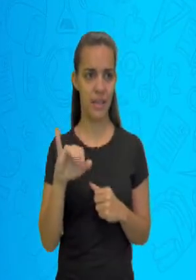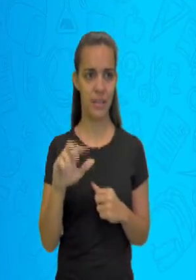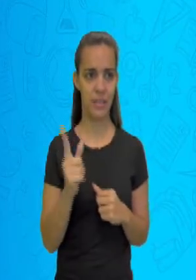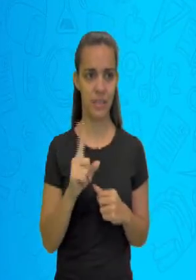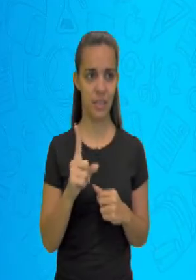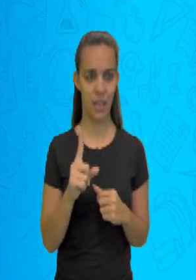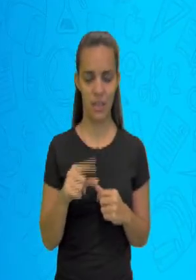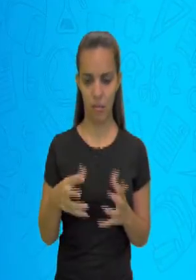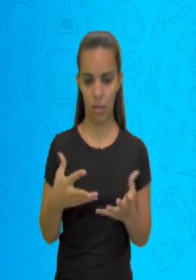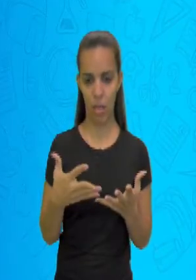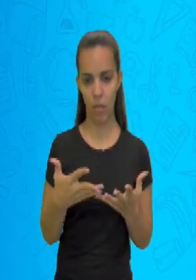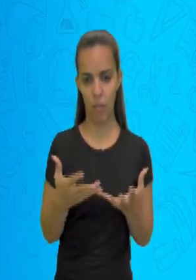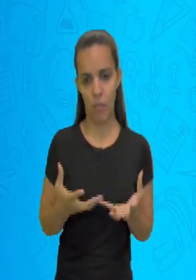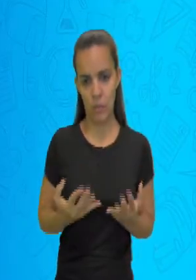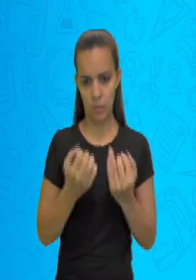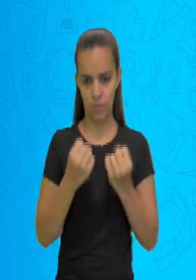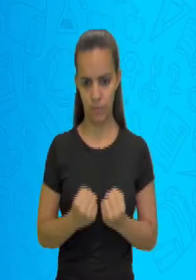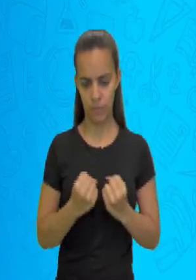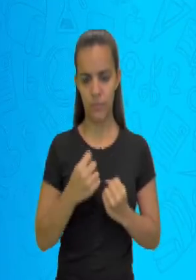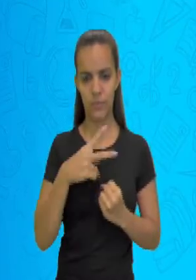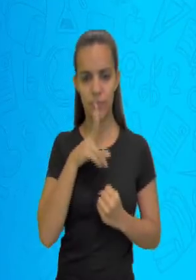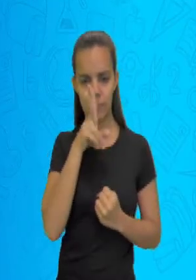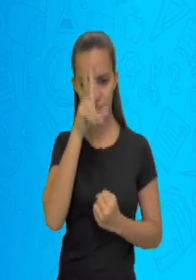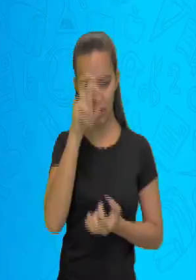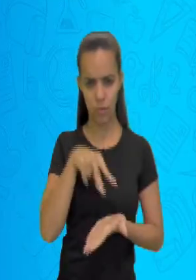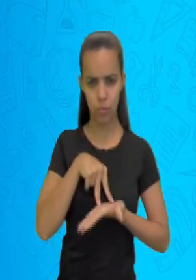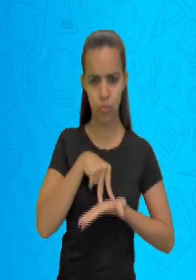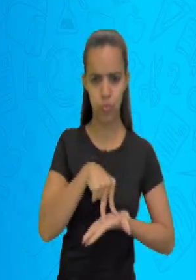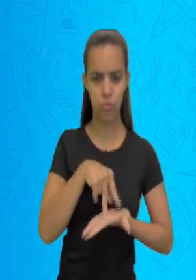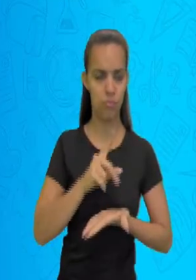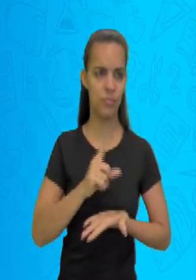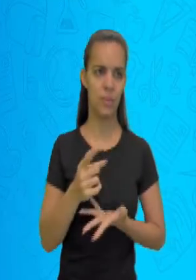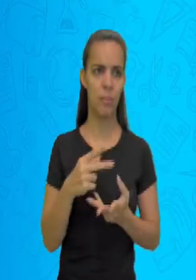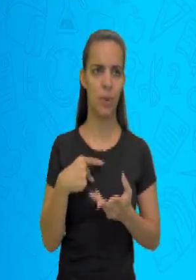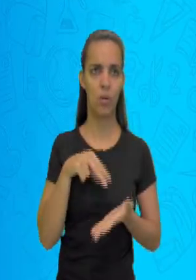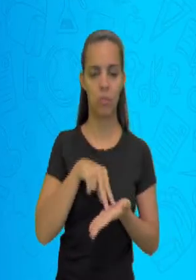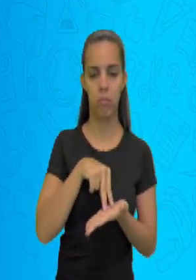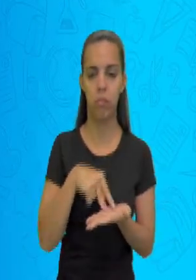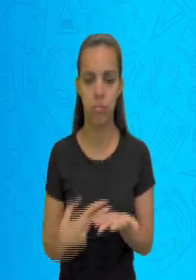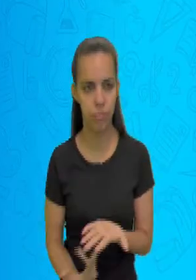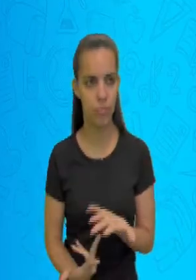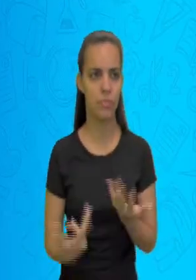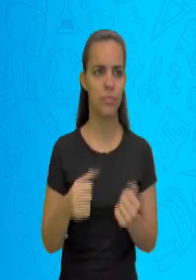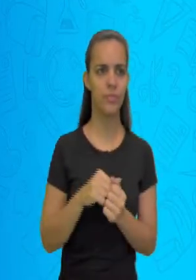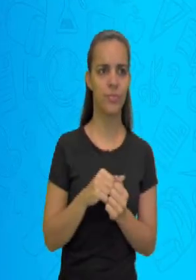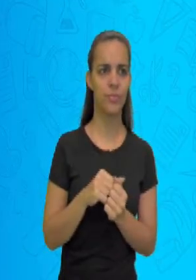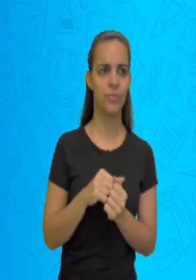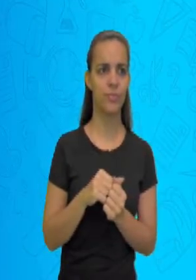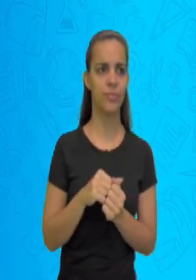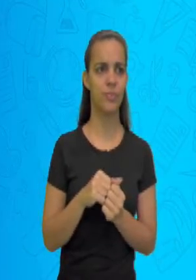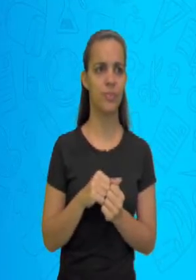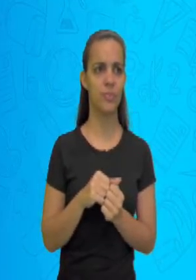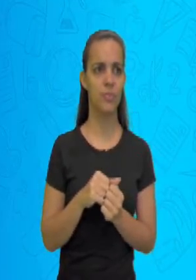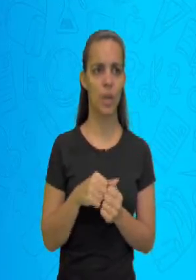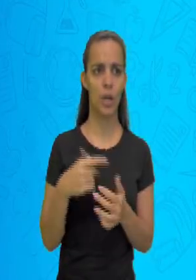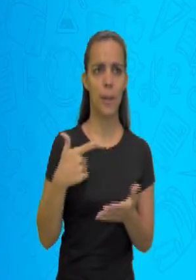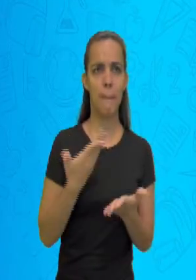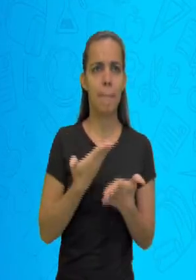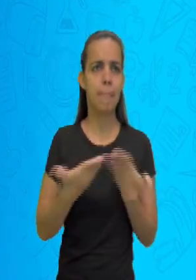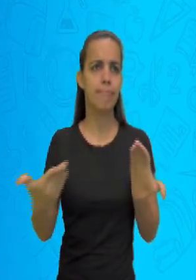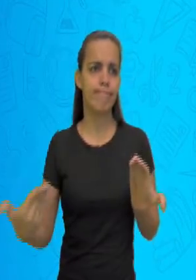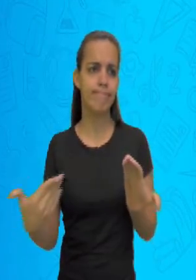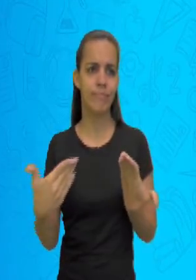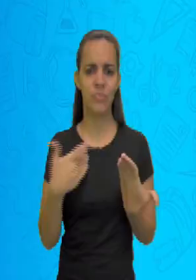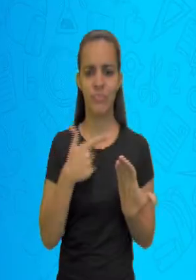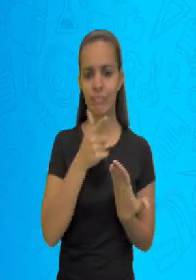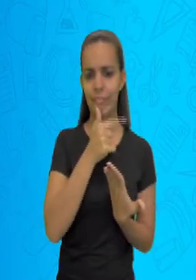vai sustentar aquela morada, aquela casa. E ela pode desabar, você pode correr o risco de ter